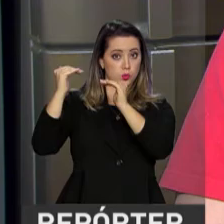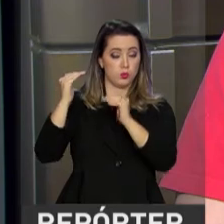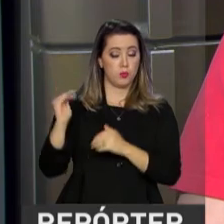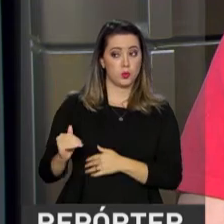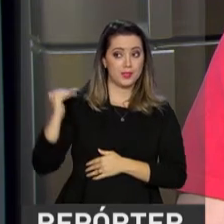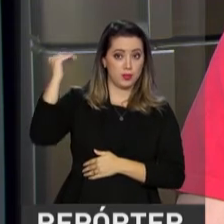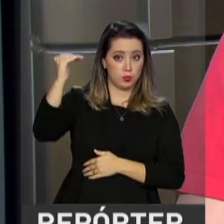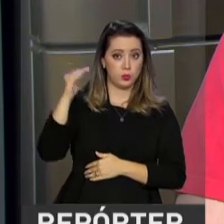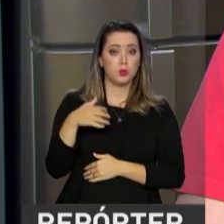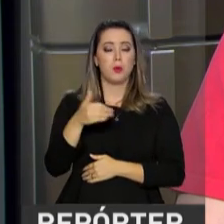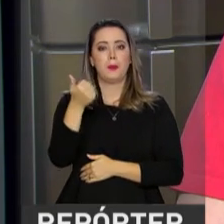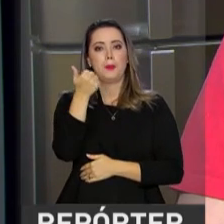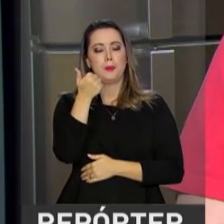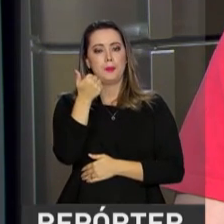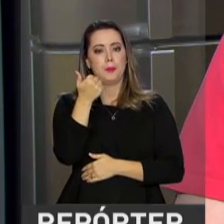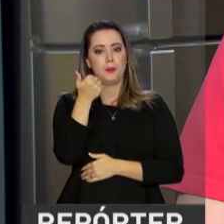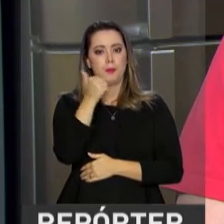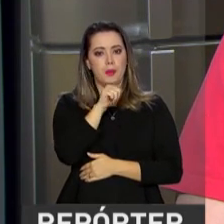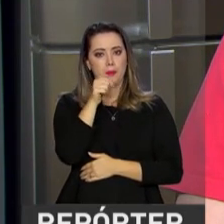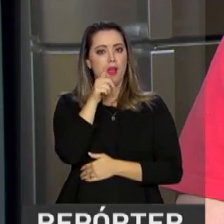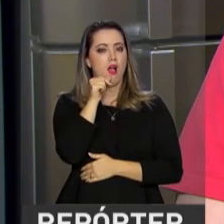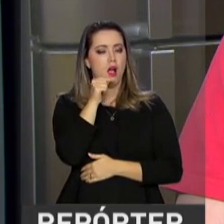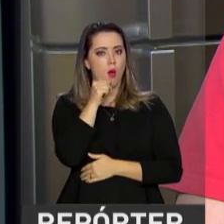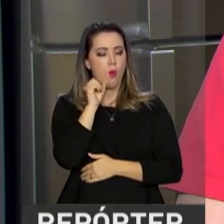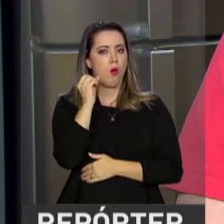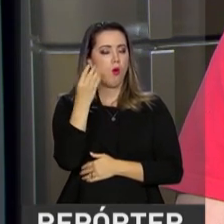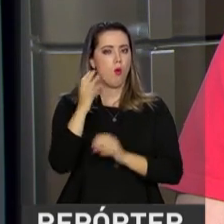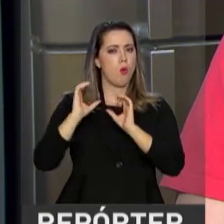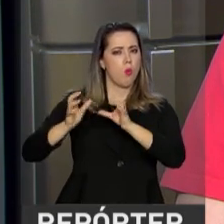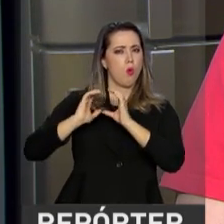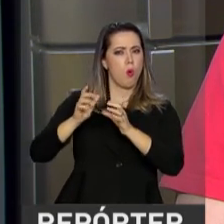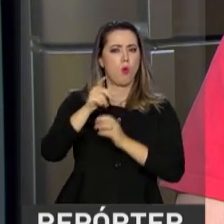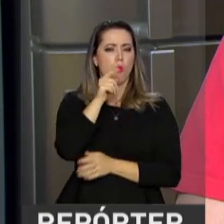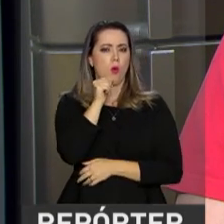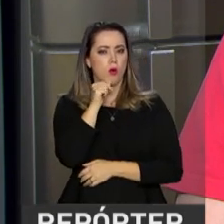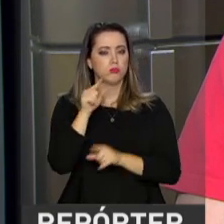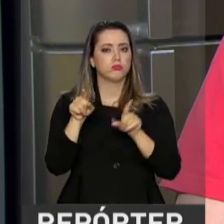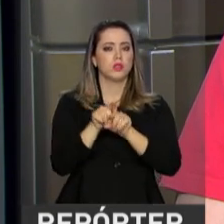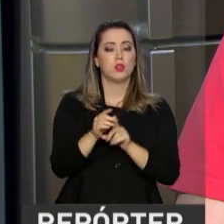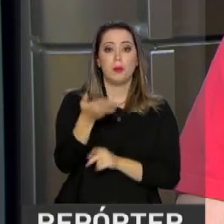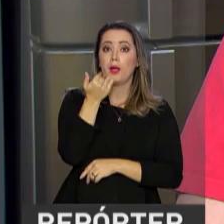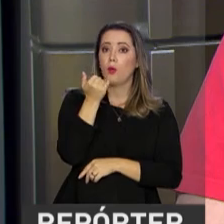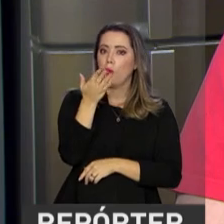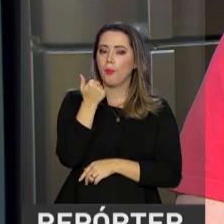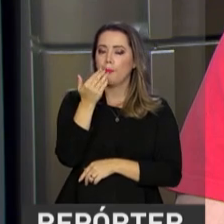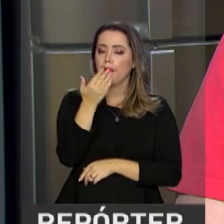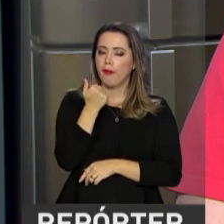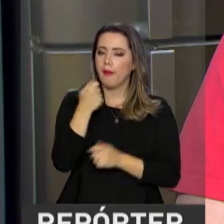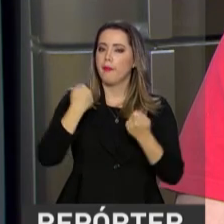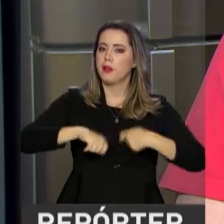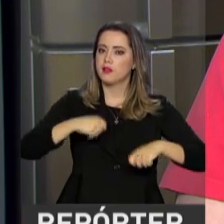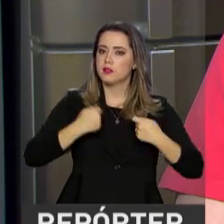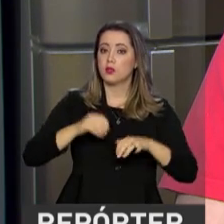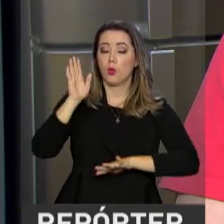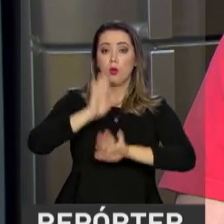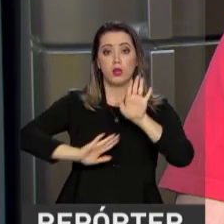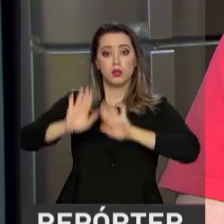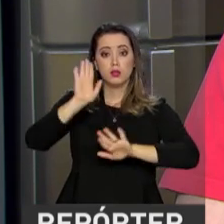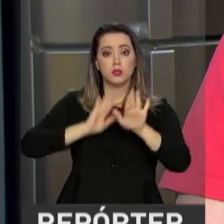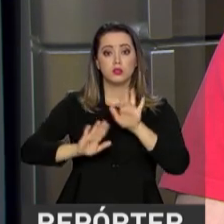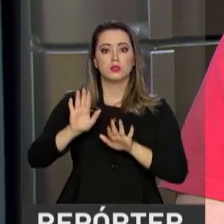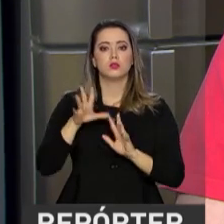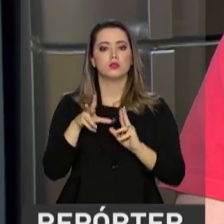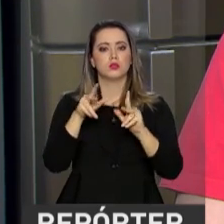não deixar de beber a água água de coco né e também comer alguma coisa para eles minha condenação é tomar muito cuidado com essa